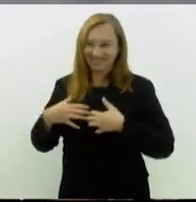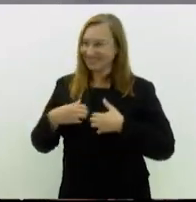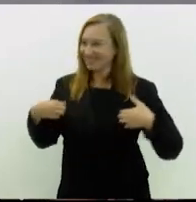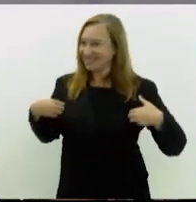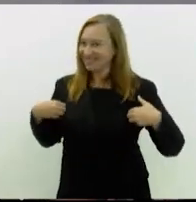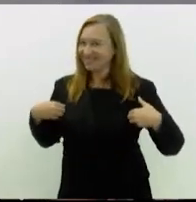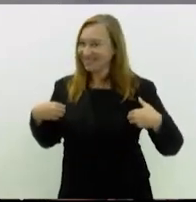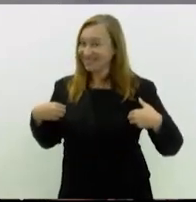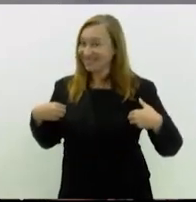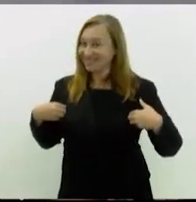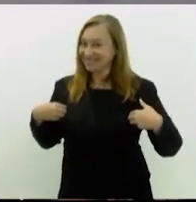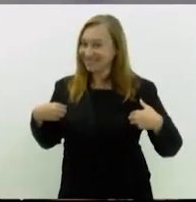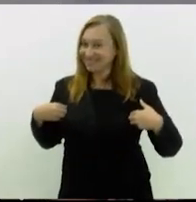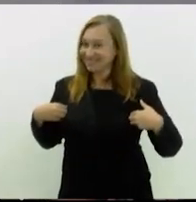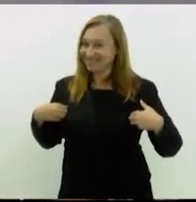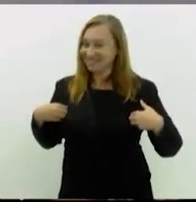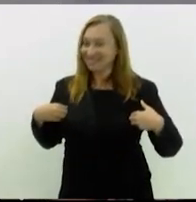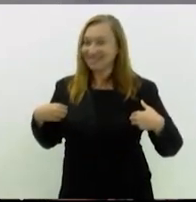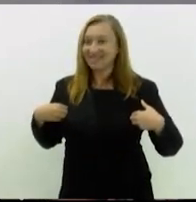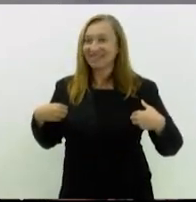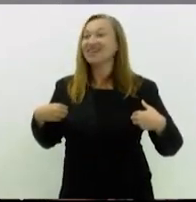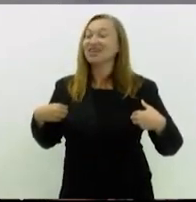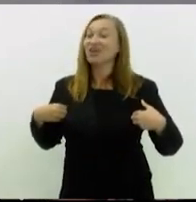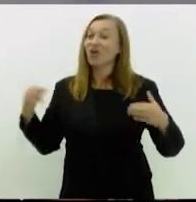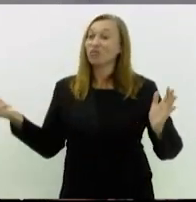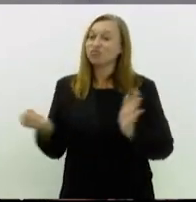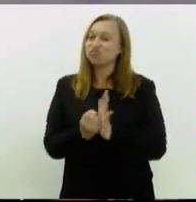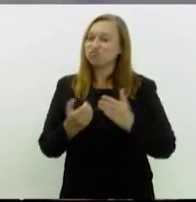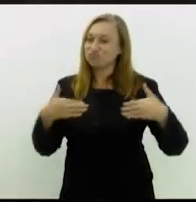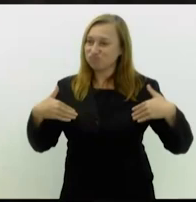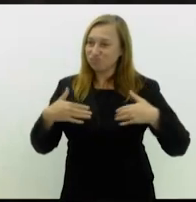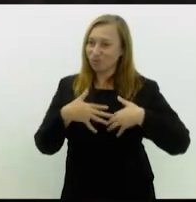meu peito com esse c aqui